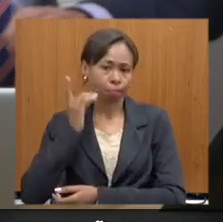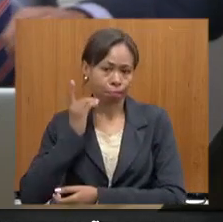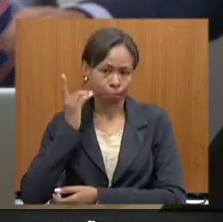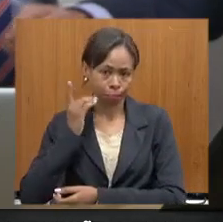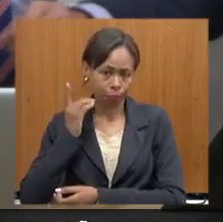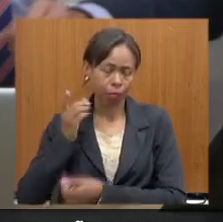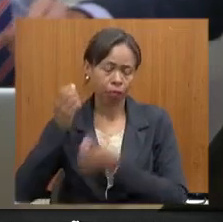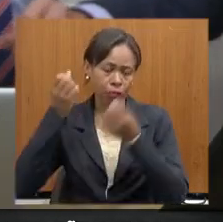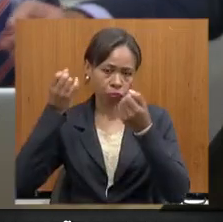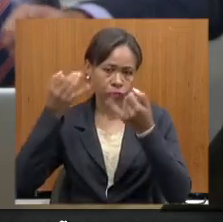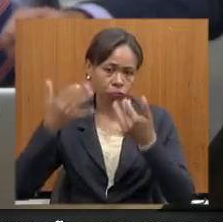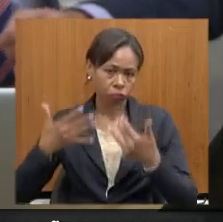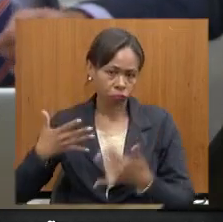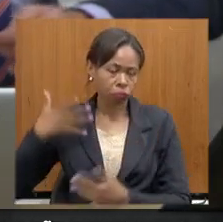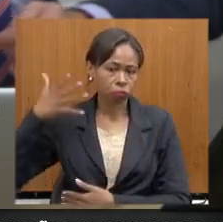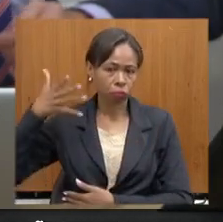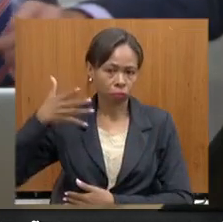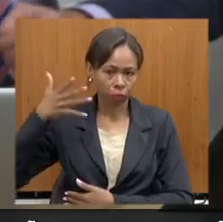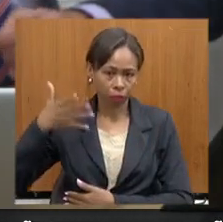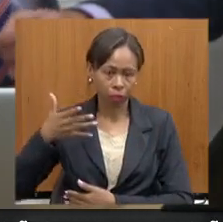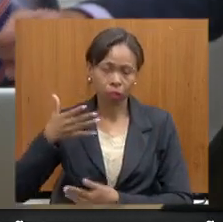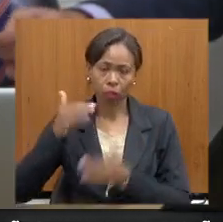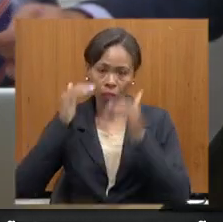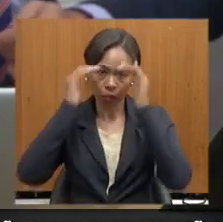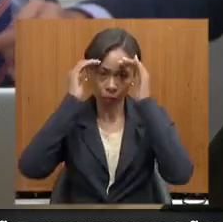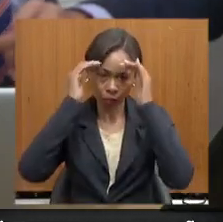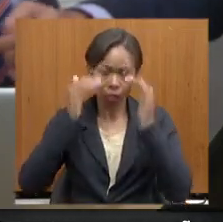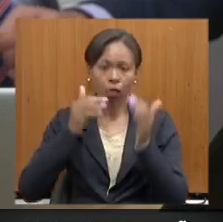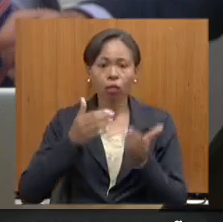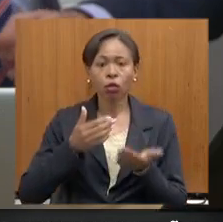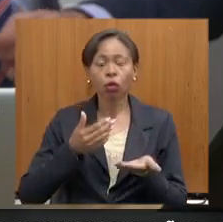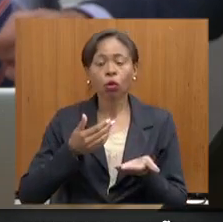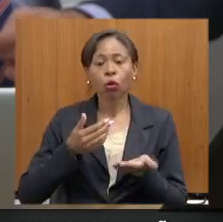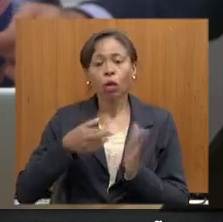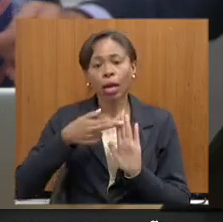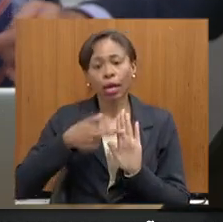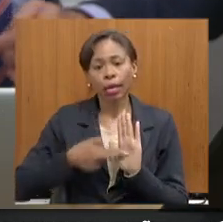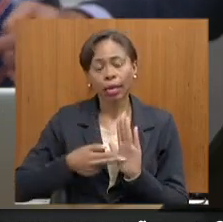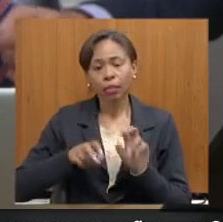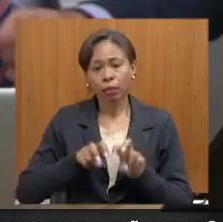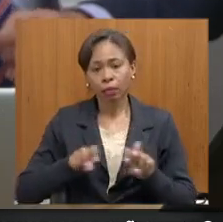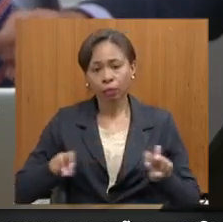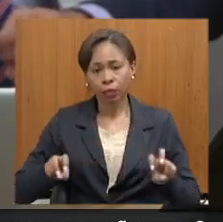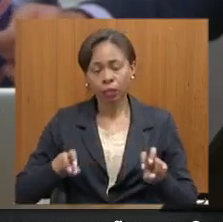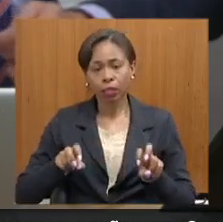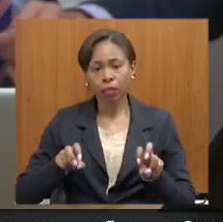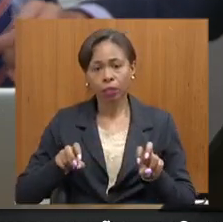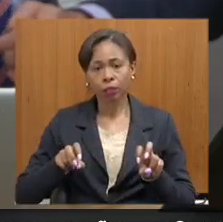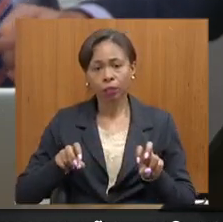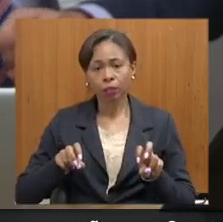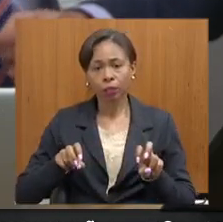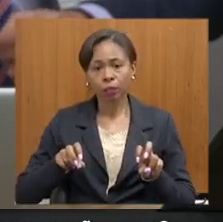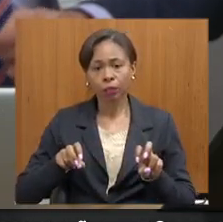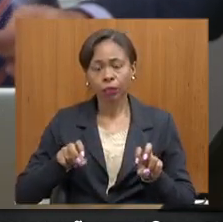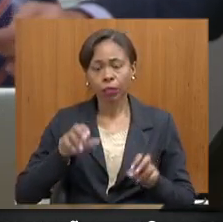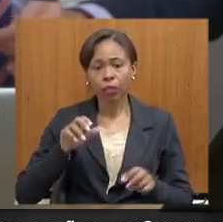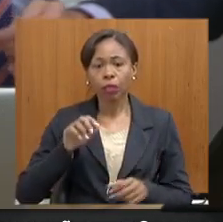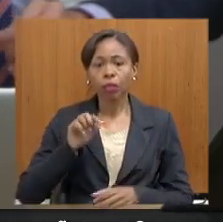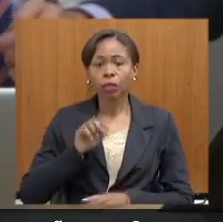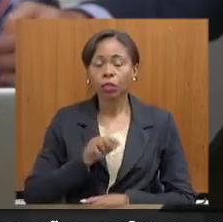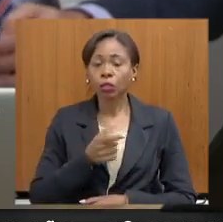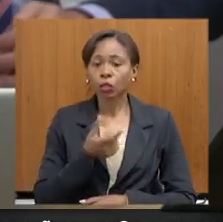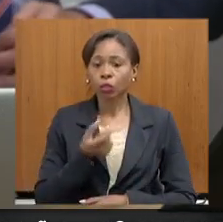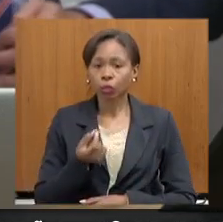nos termos da deliberação da mesa número dois 1711/2019